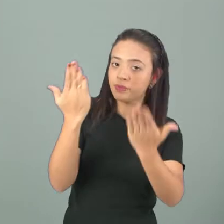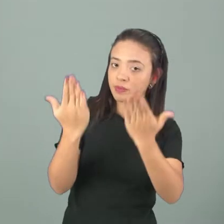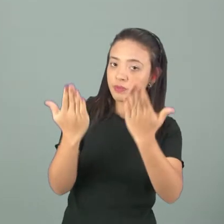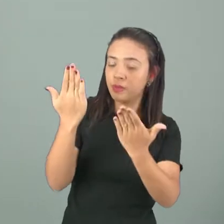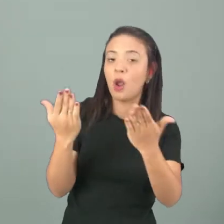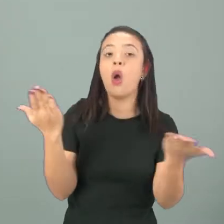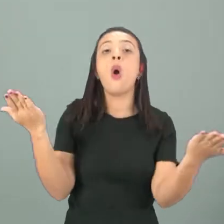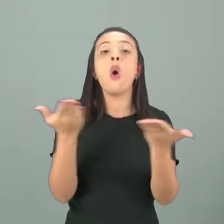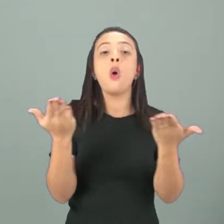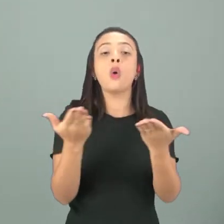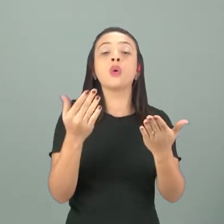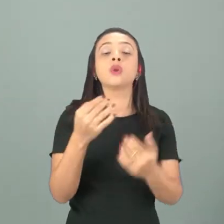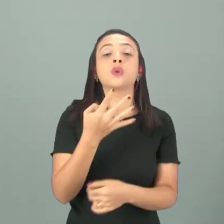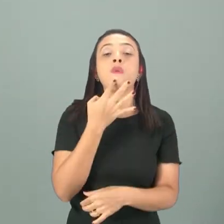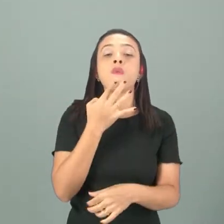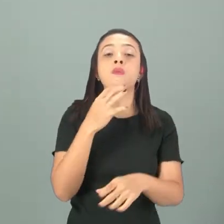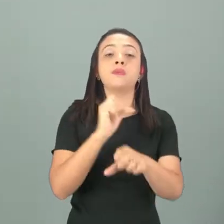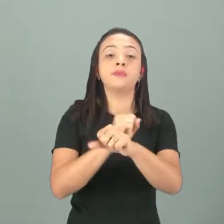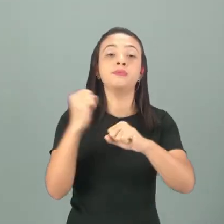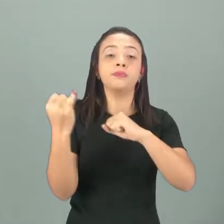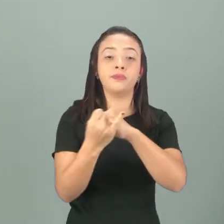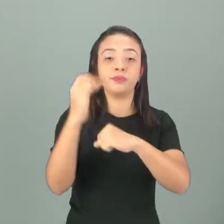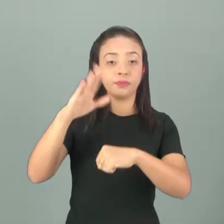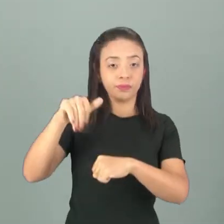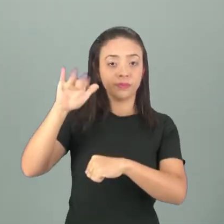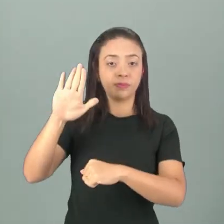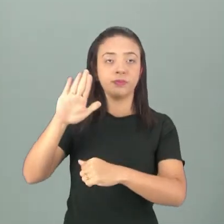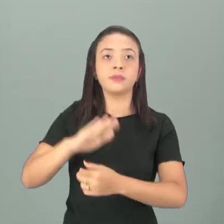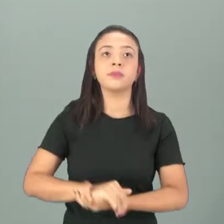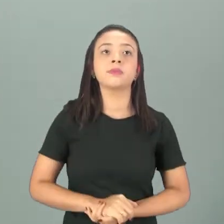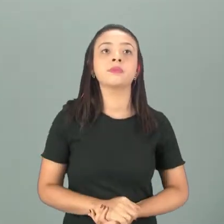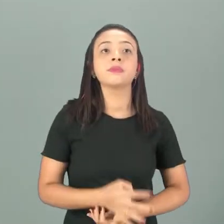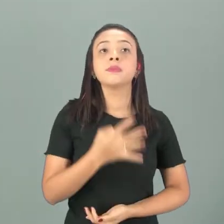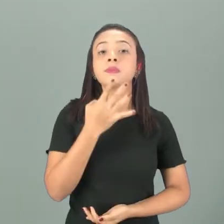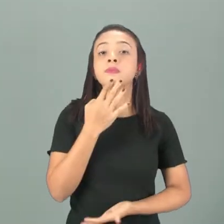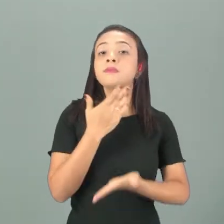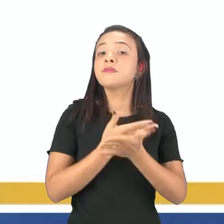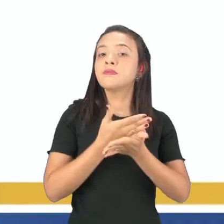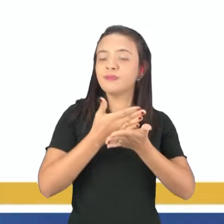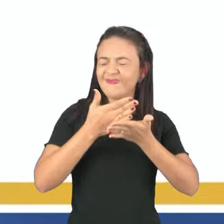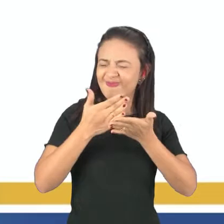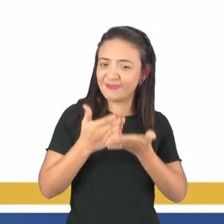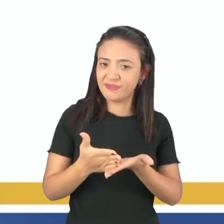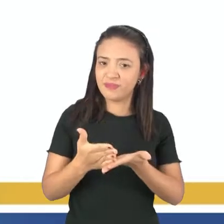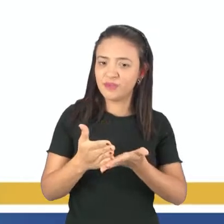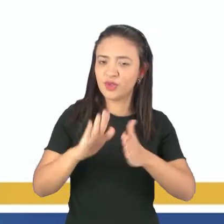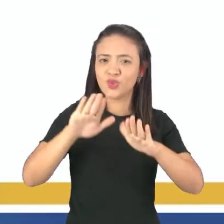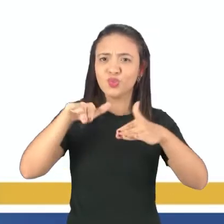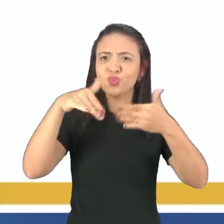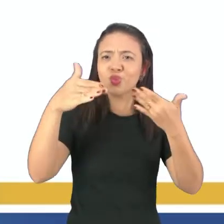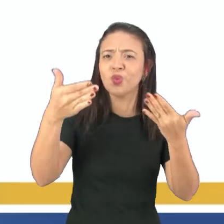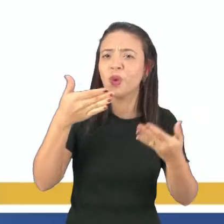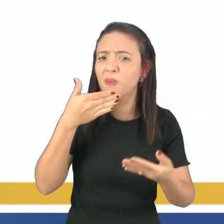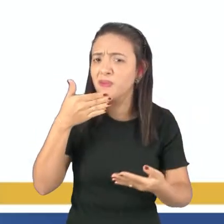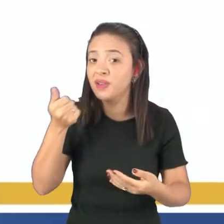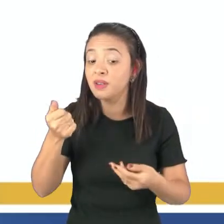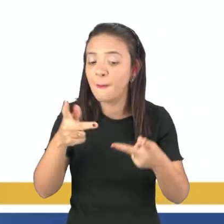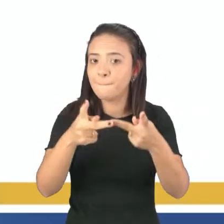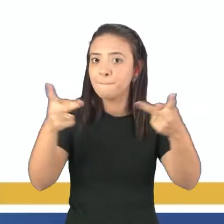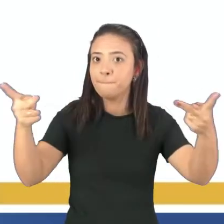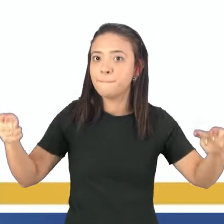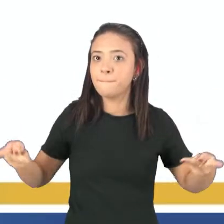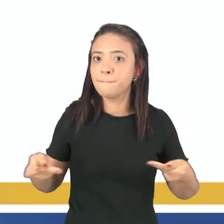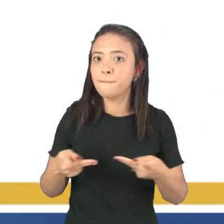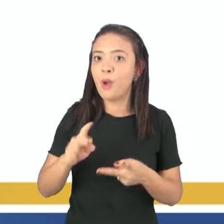ver o superlativo então, certo? Então vamos lá, para começar, which is the best? Qual é o melhor, hein? Pizza